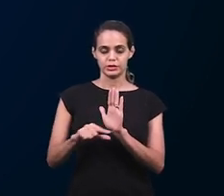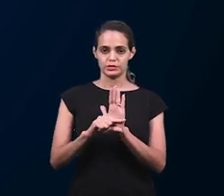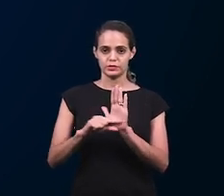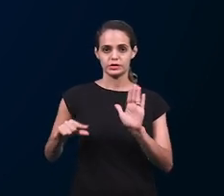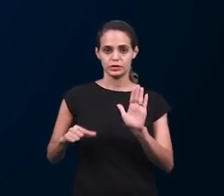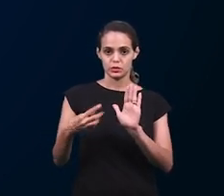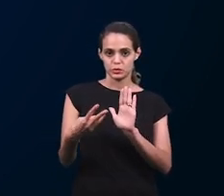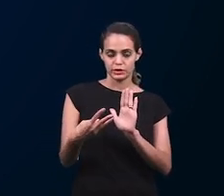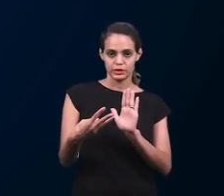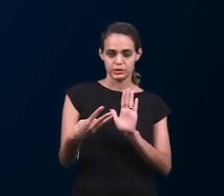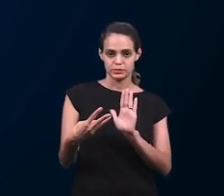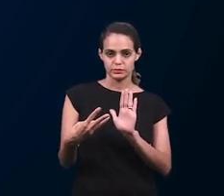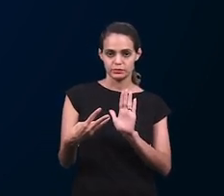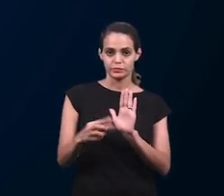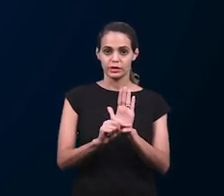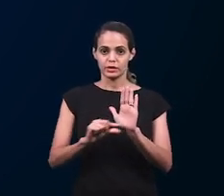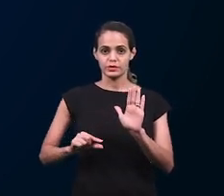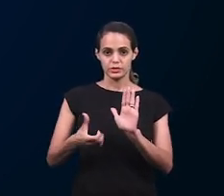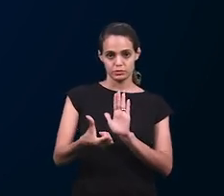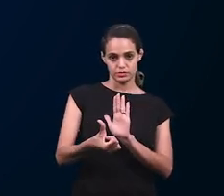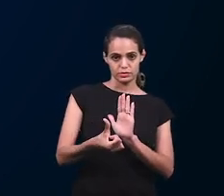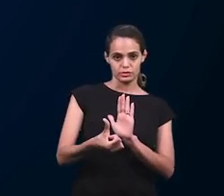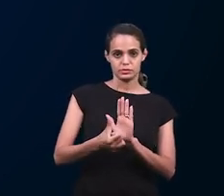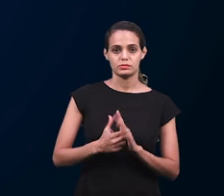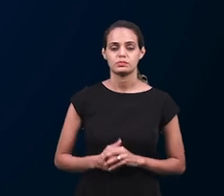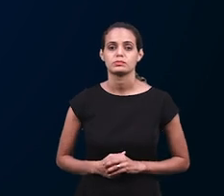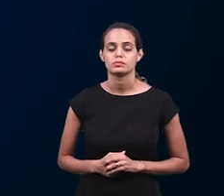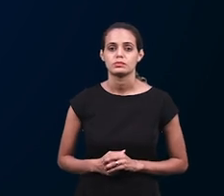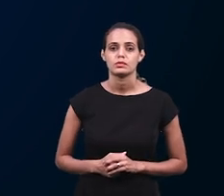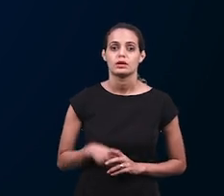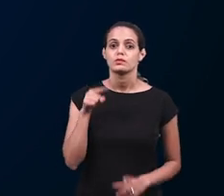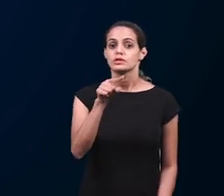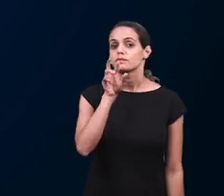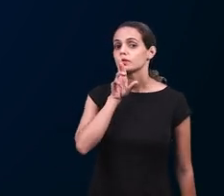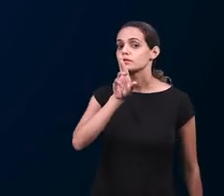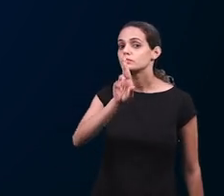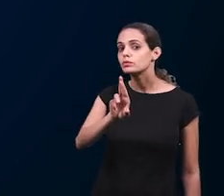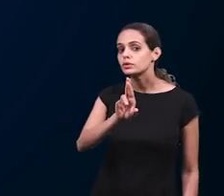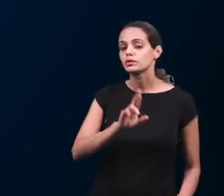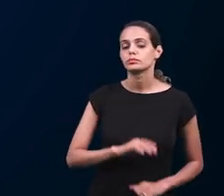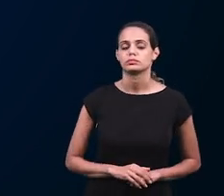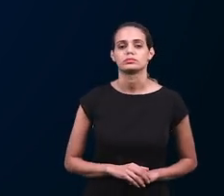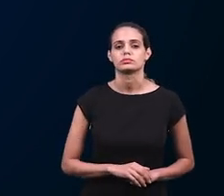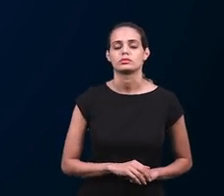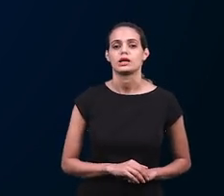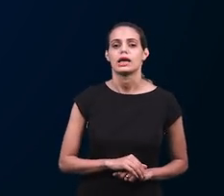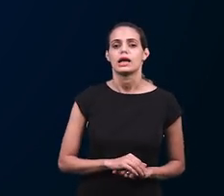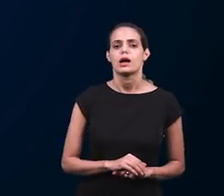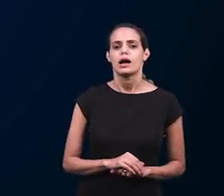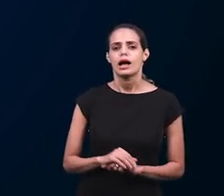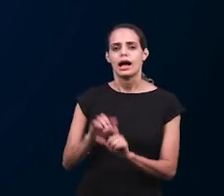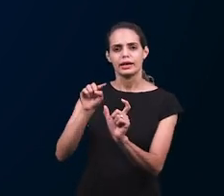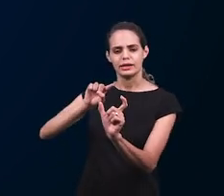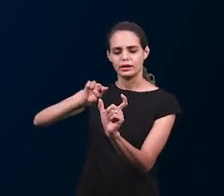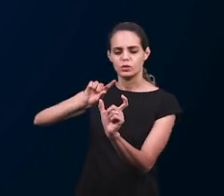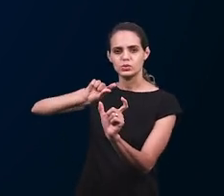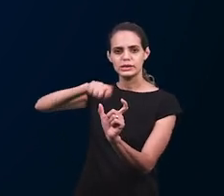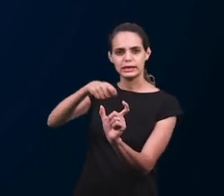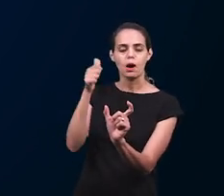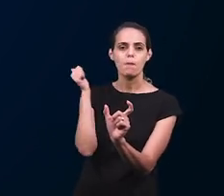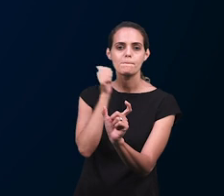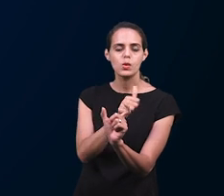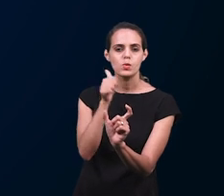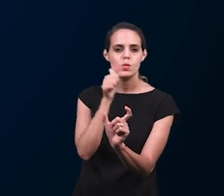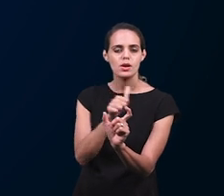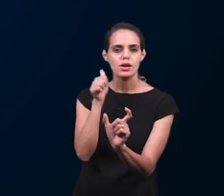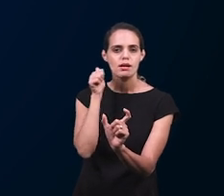capítulo 17, versículo 3 e versículo 6. Responda: a palavra mulher no Novo Testamento é